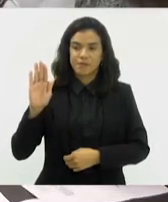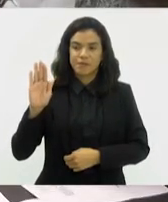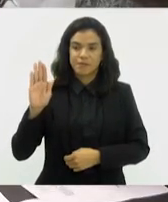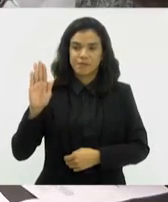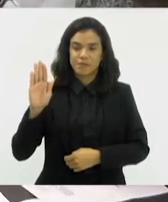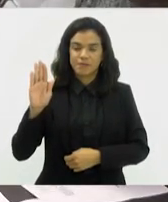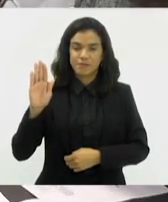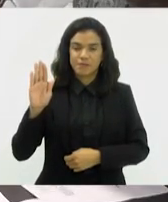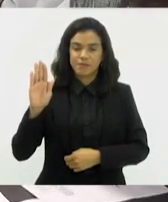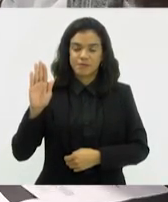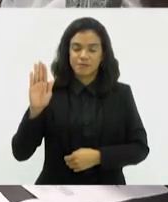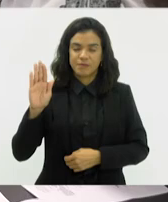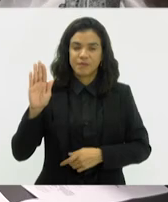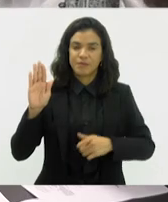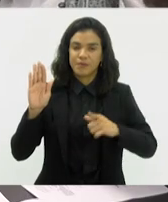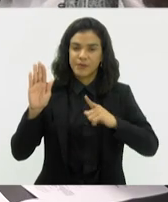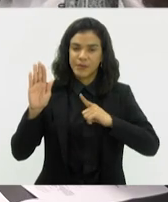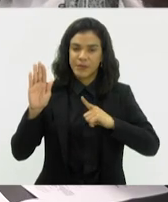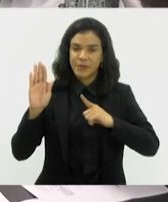E tem aqui